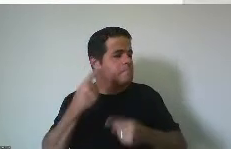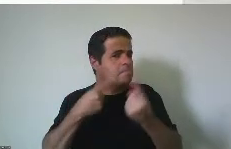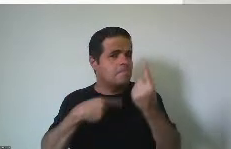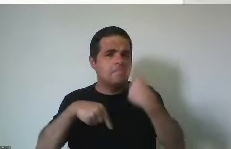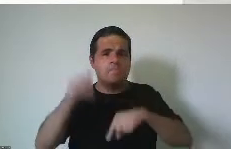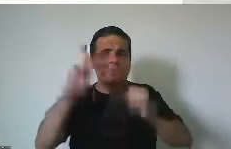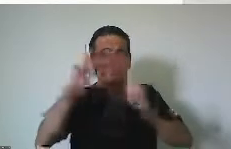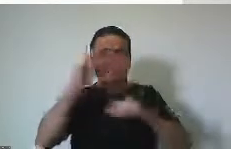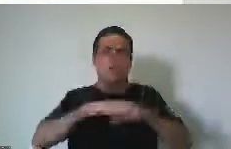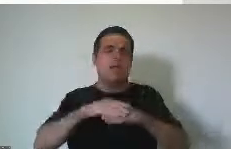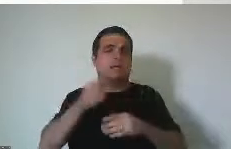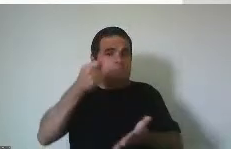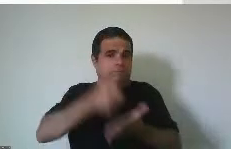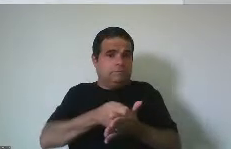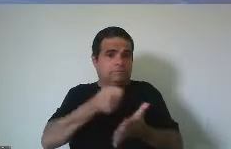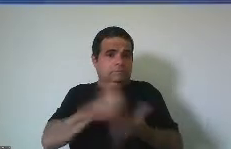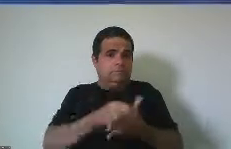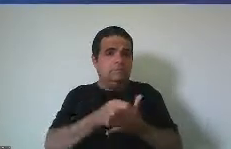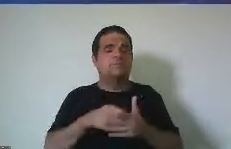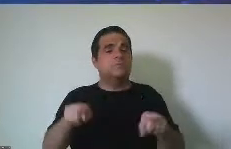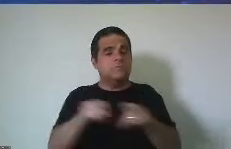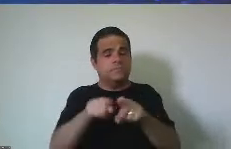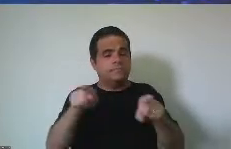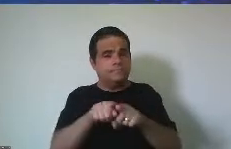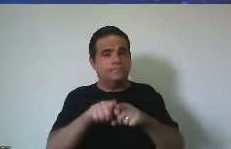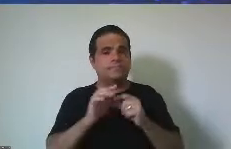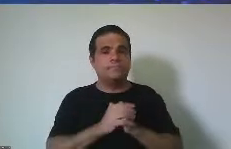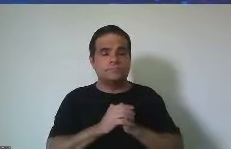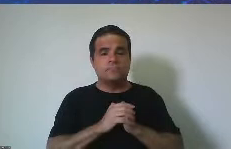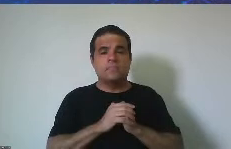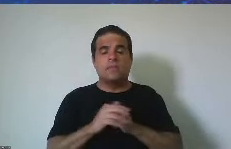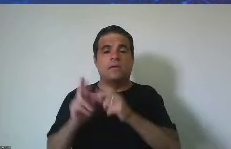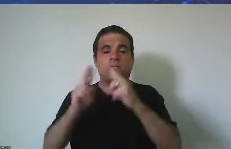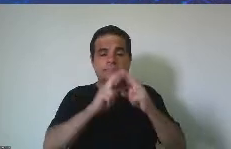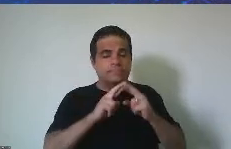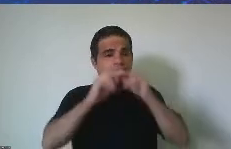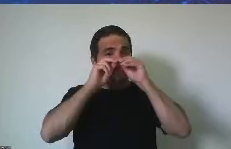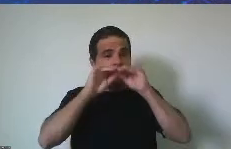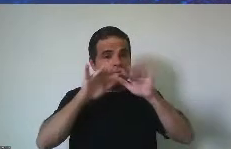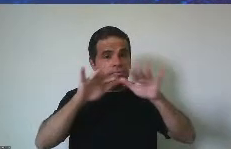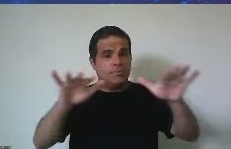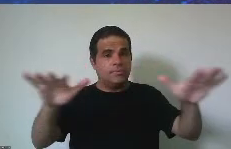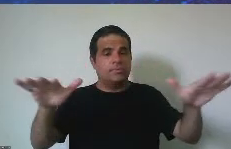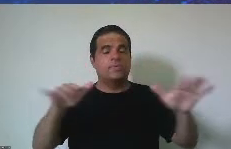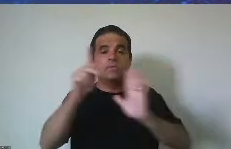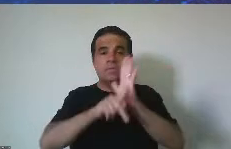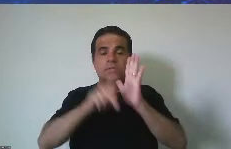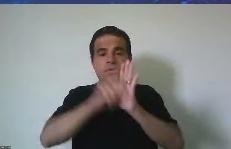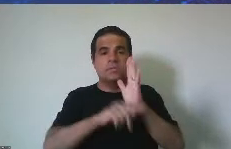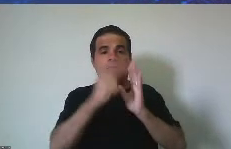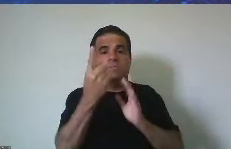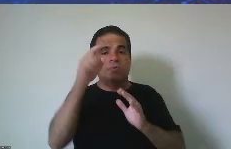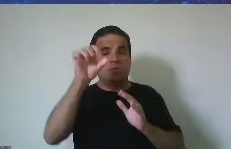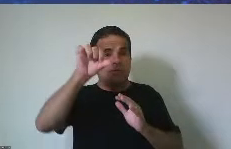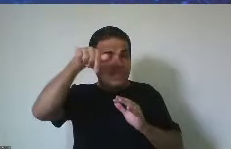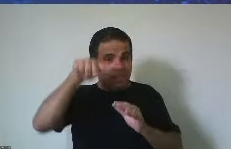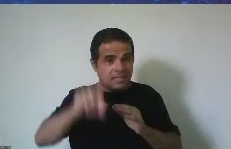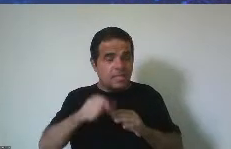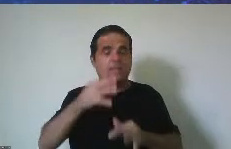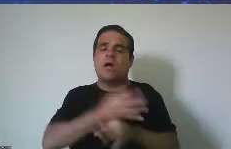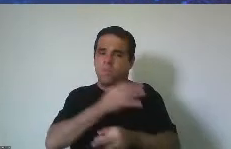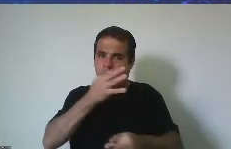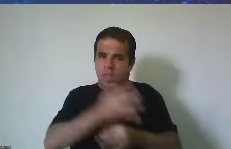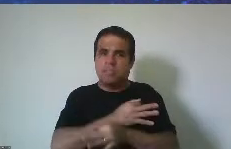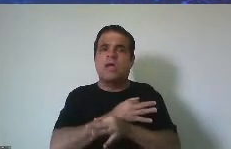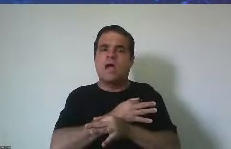rigorosos entendendo que a rede de transmissão ainda que ela tenha sido Projetada em 1970 ela vai ter que aguentar os tornados